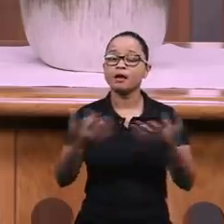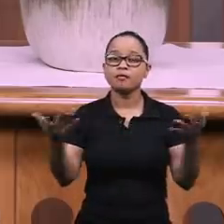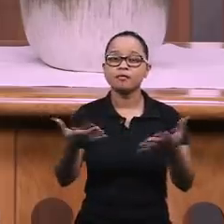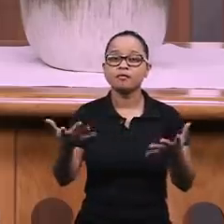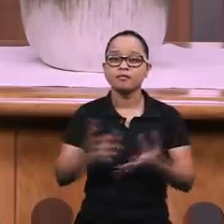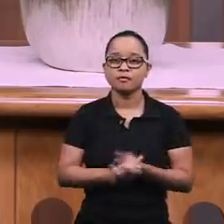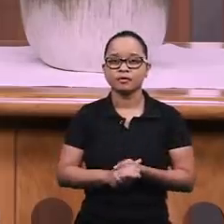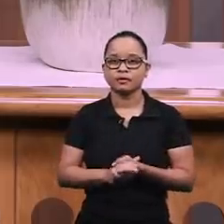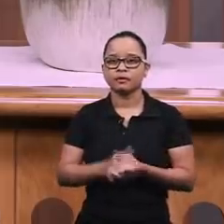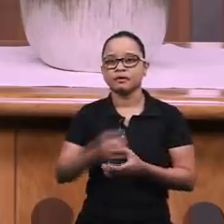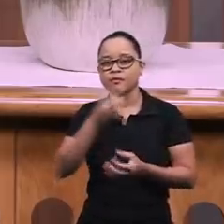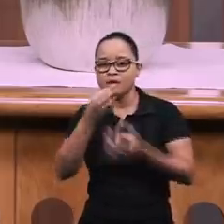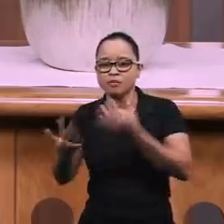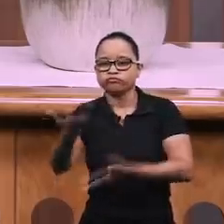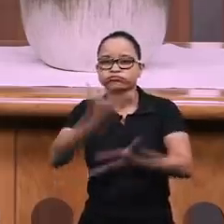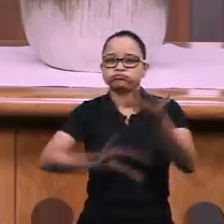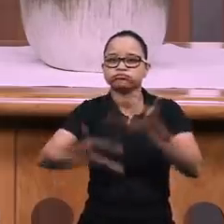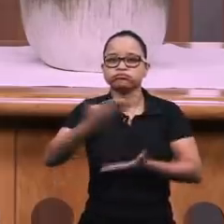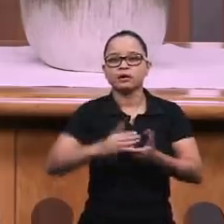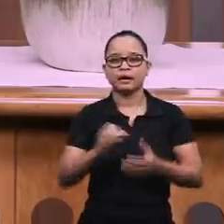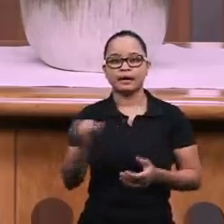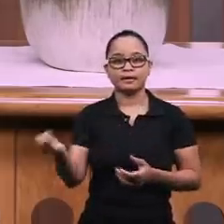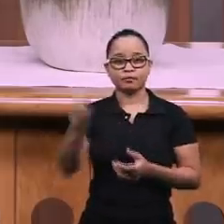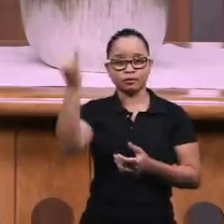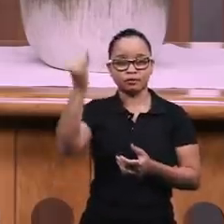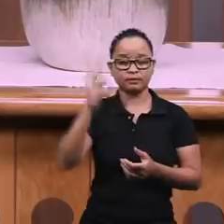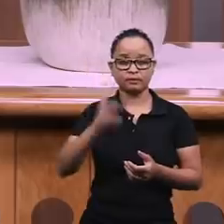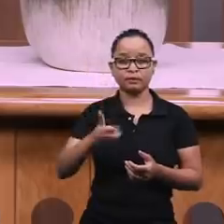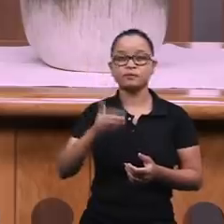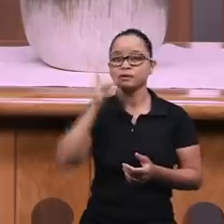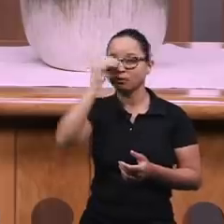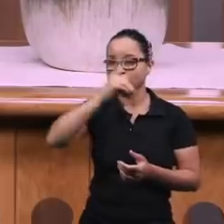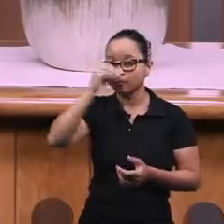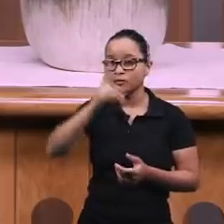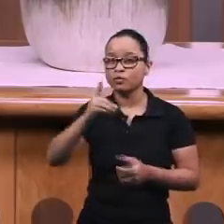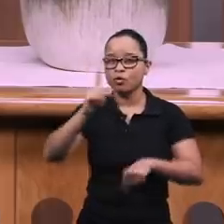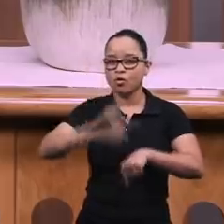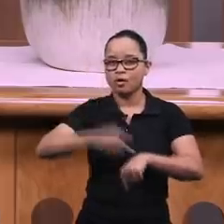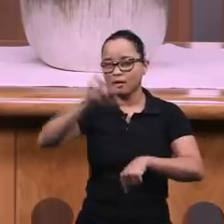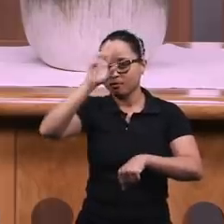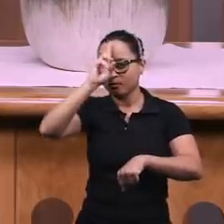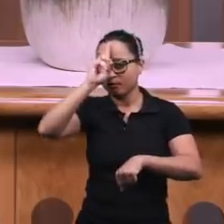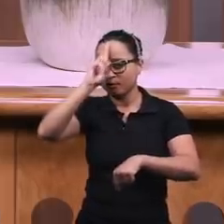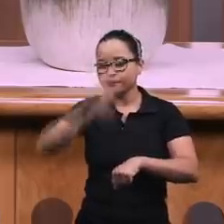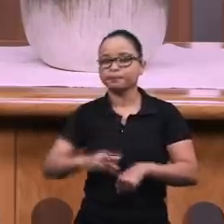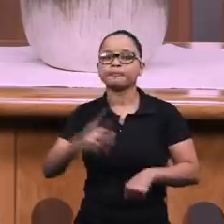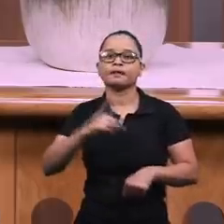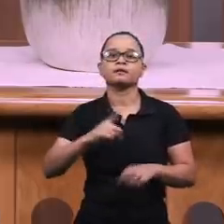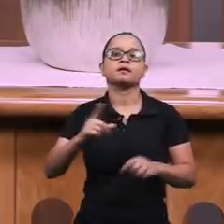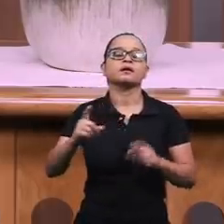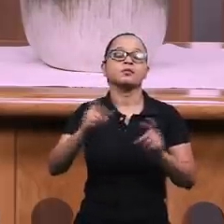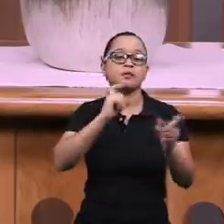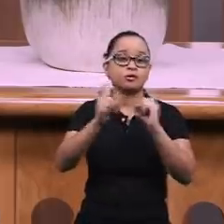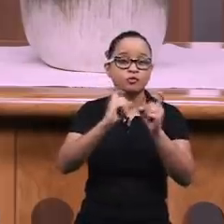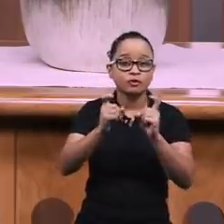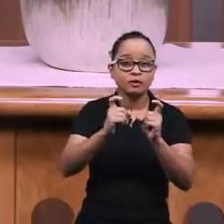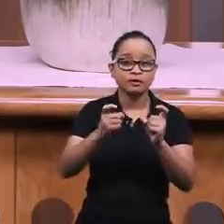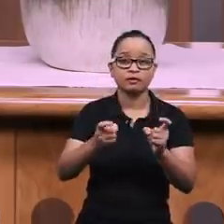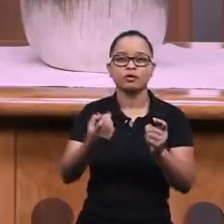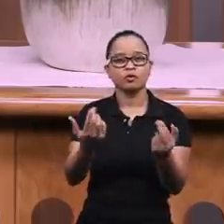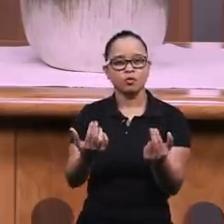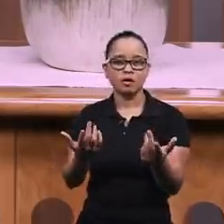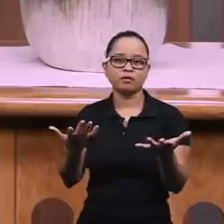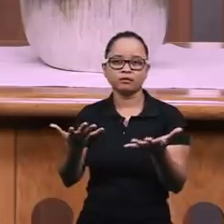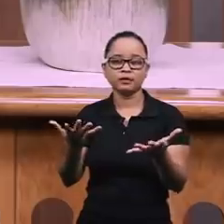participação e é importante frisar o seguinte todos os domingos ao meio-dia à uma reunião como essa que nós estamos